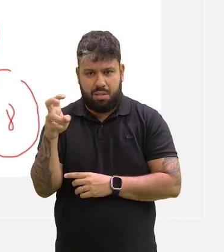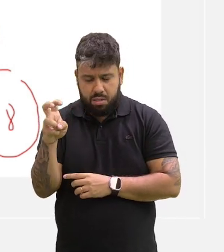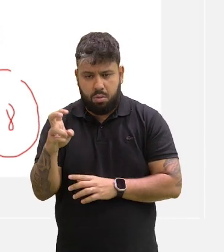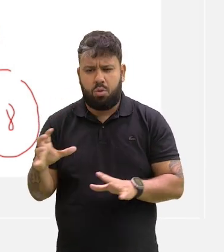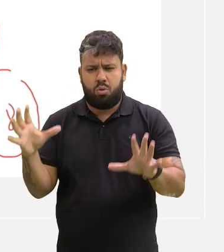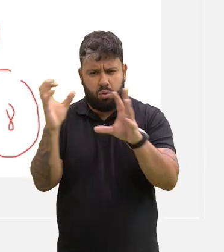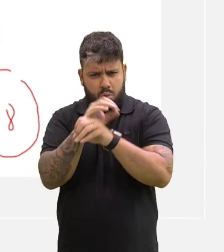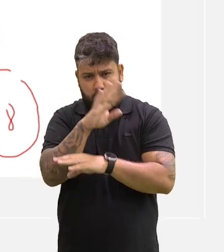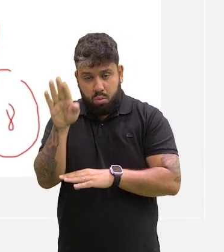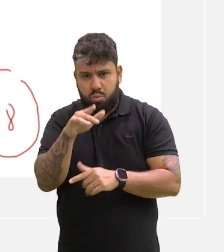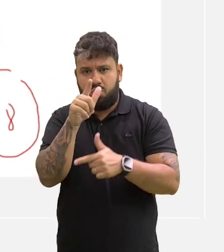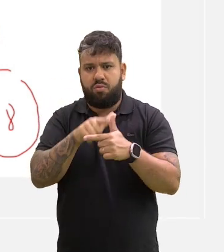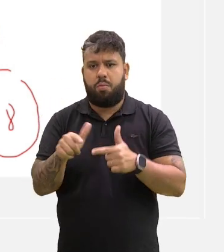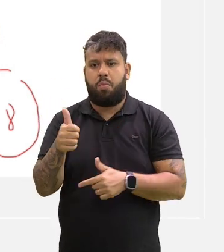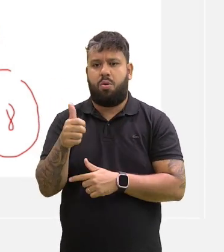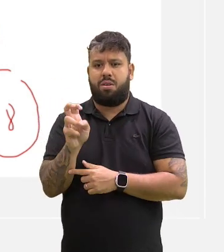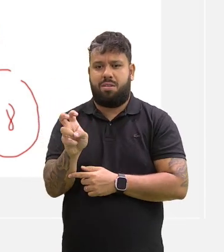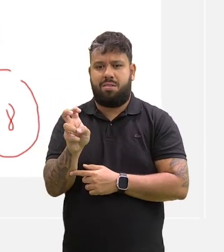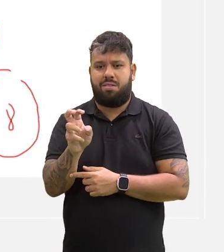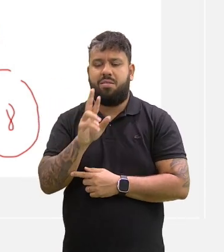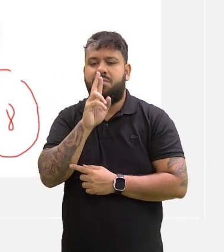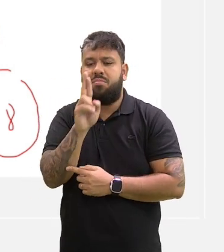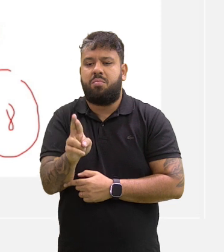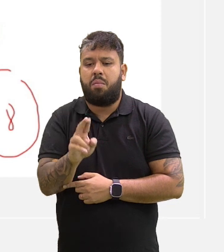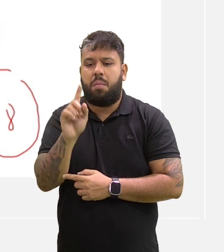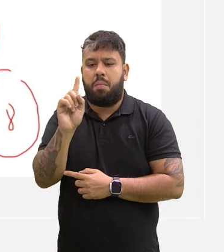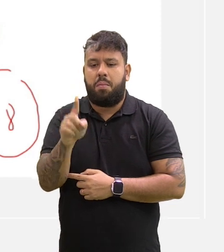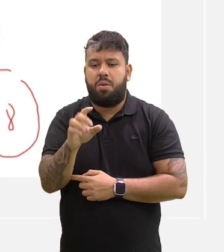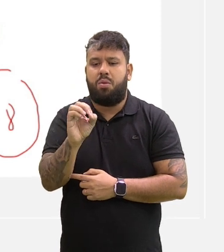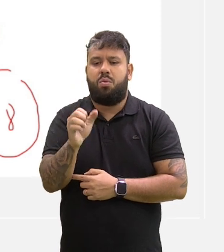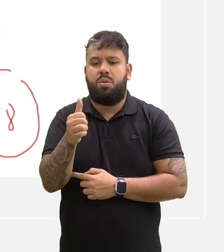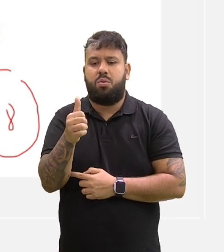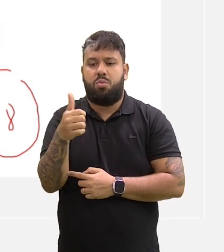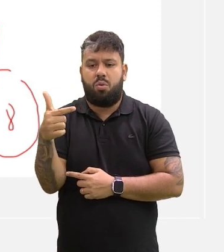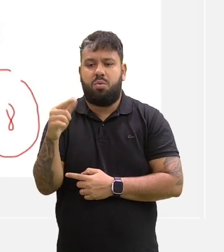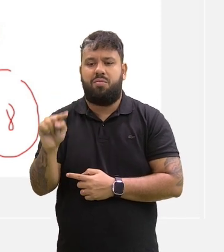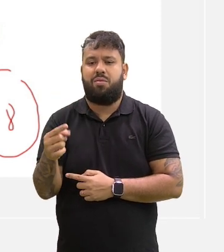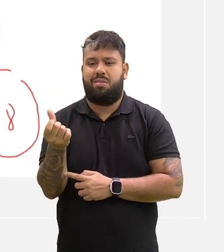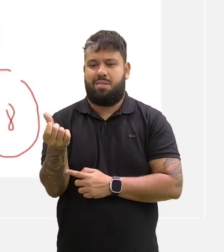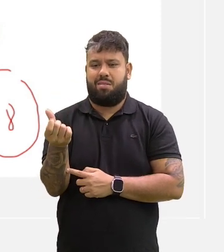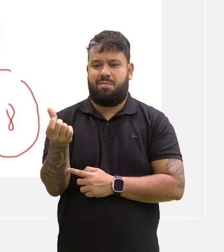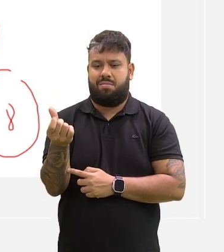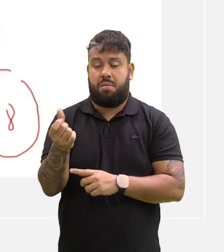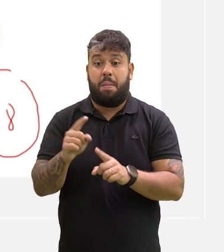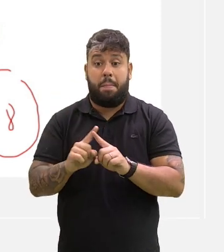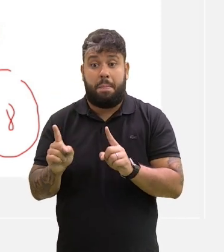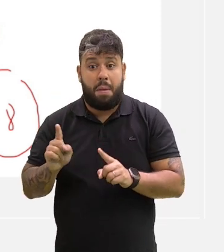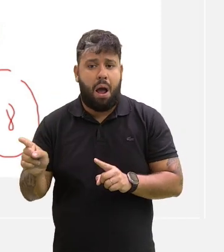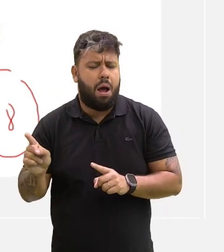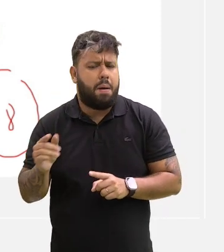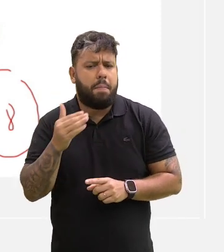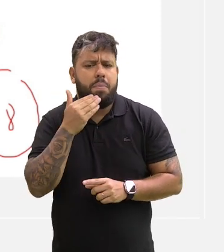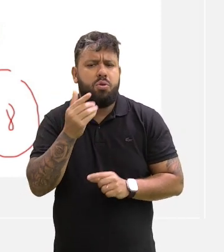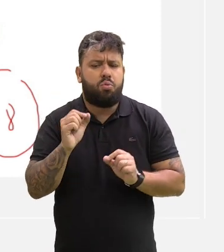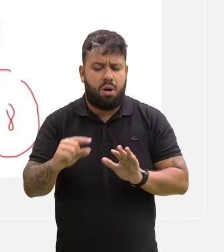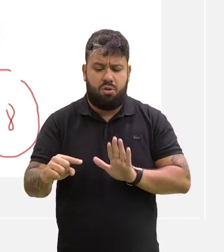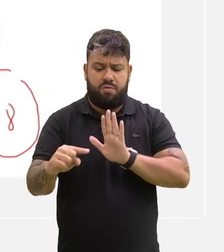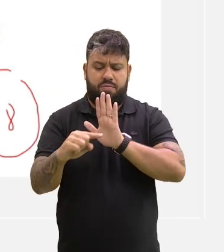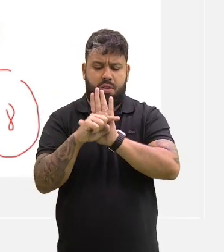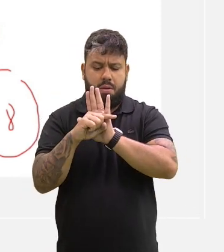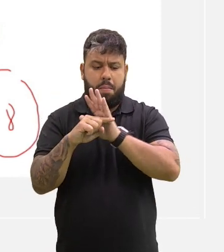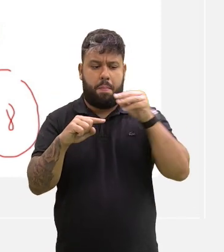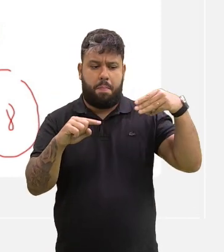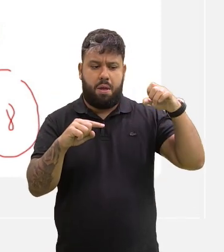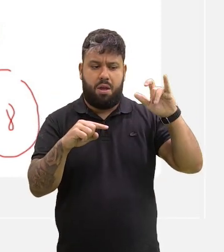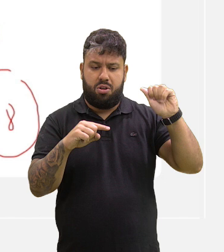por 15. E a nossa média deu 1.012,6. Só que o exercício, o problema pede a diferença entre a média e a